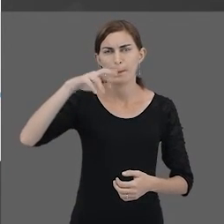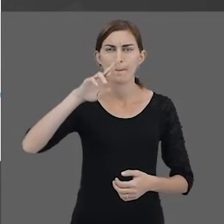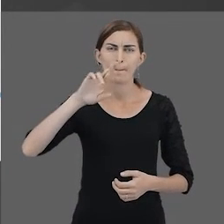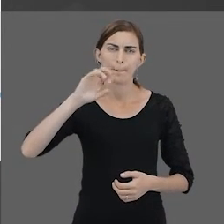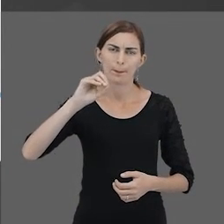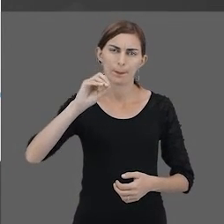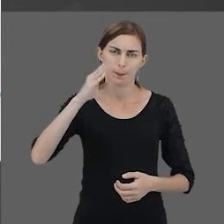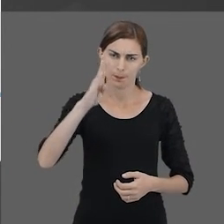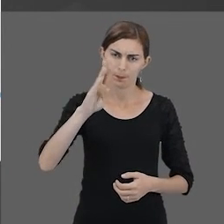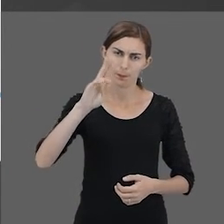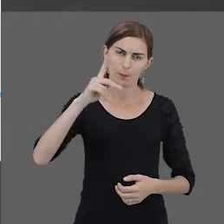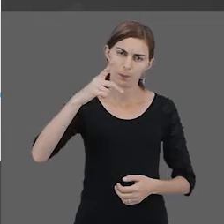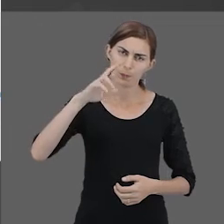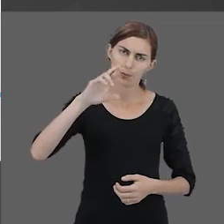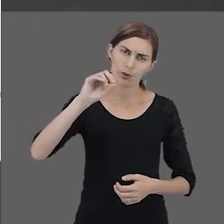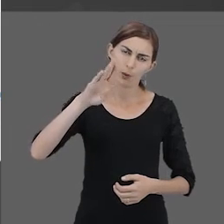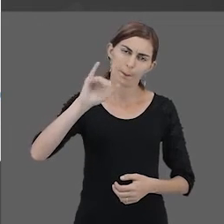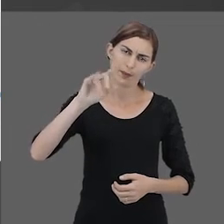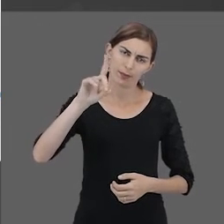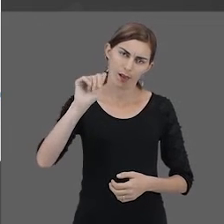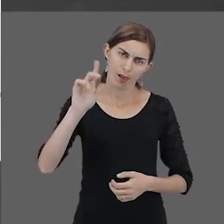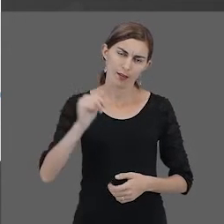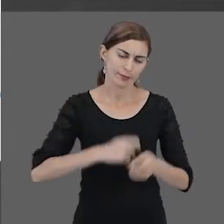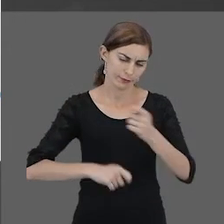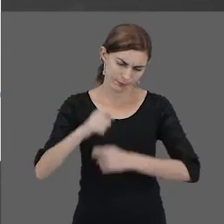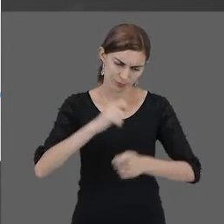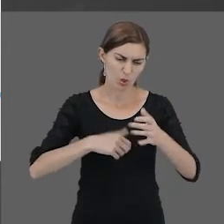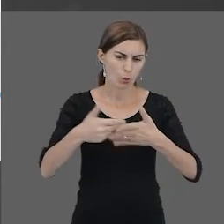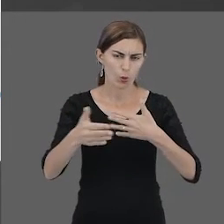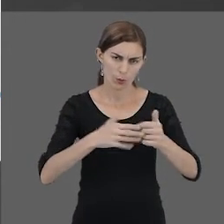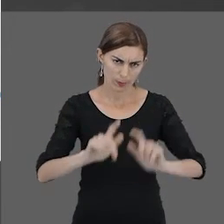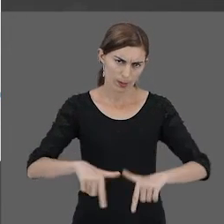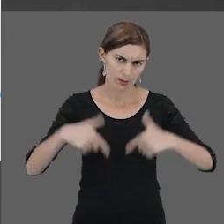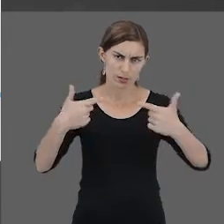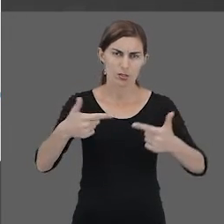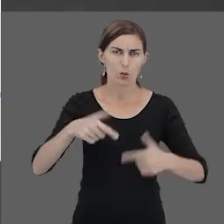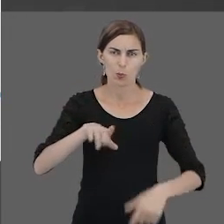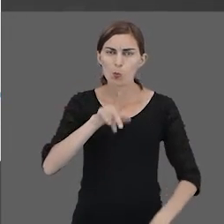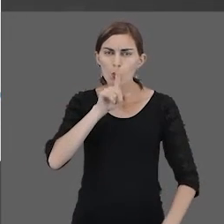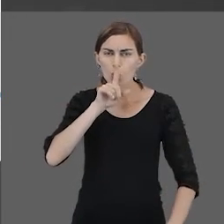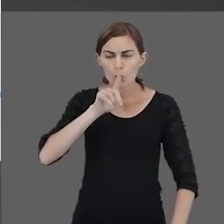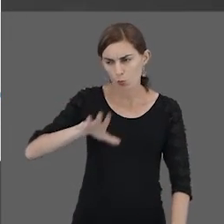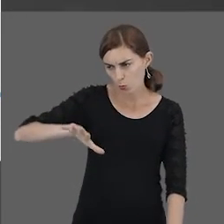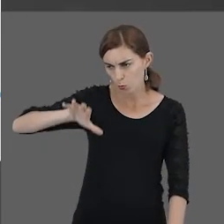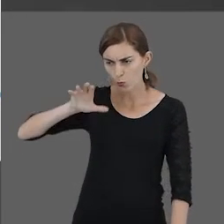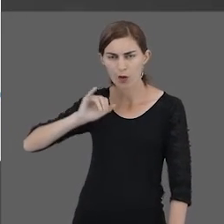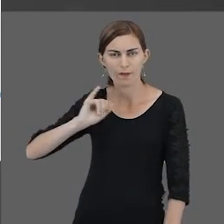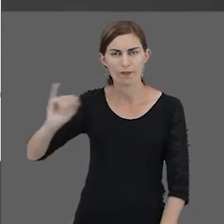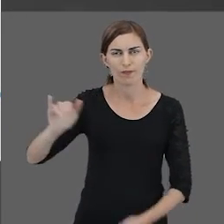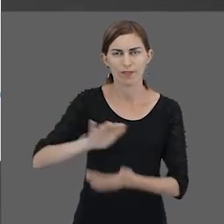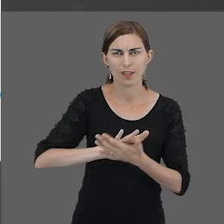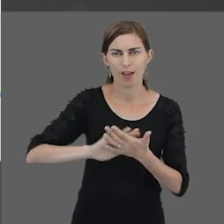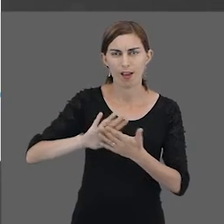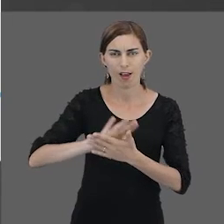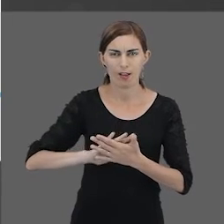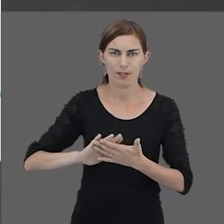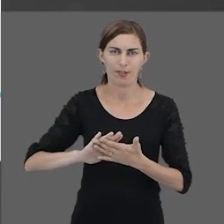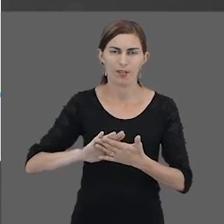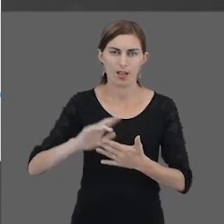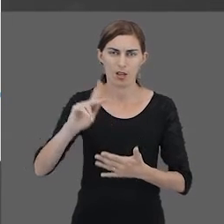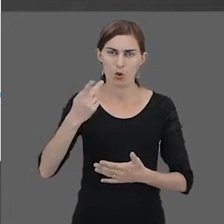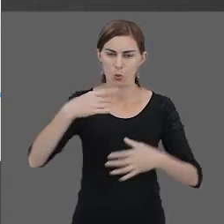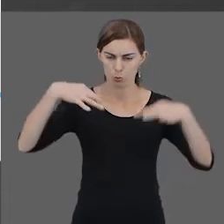os princípios da administração pública qualquer ação ou omissão que viole os deveres de